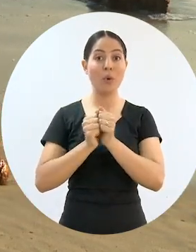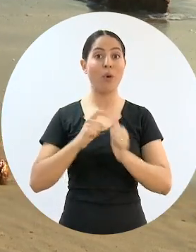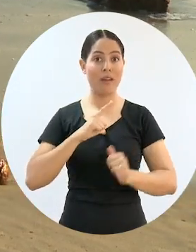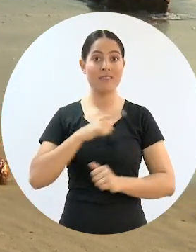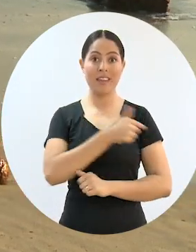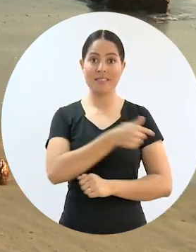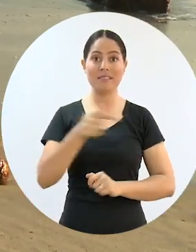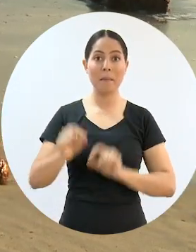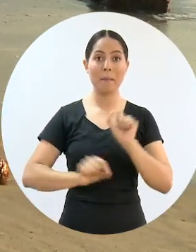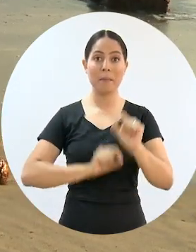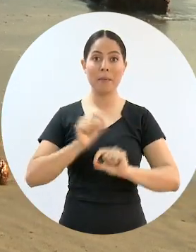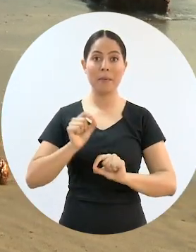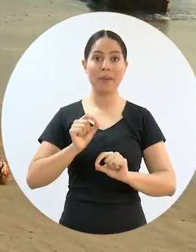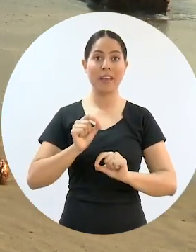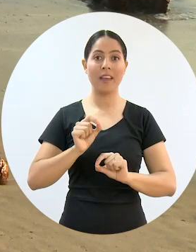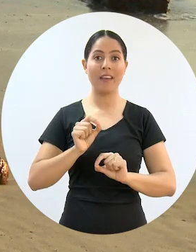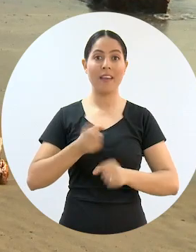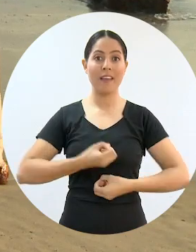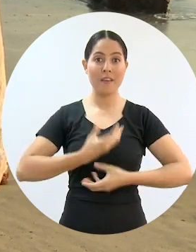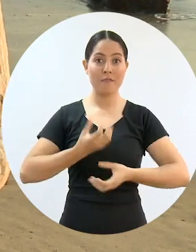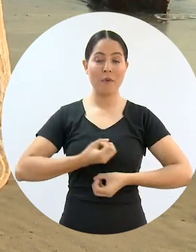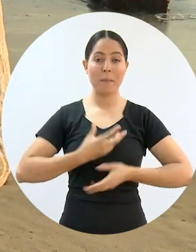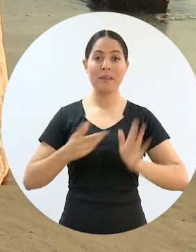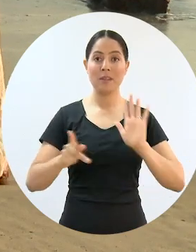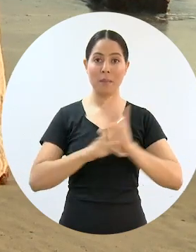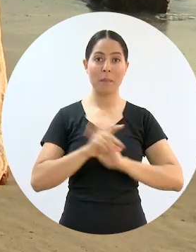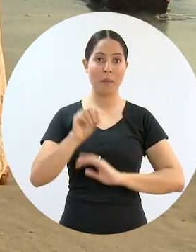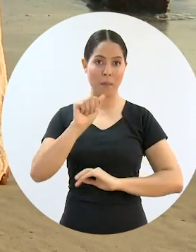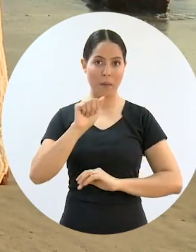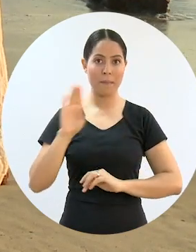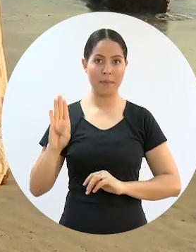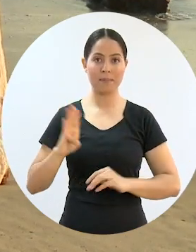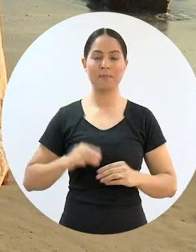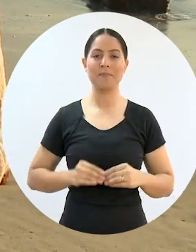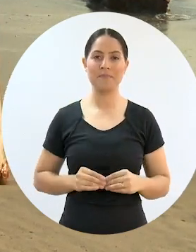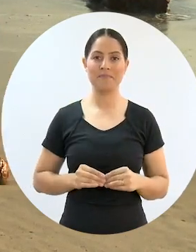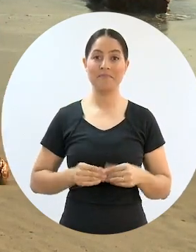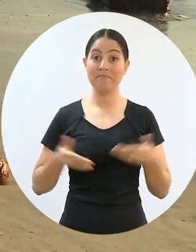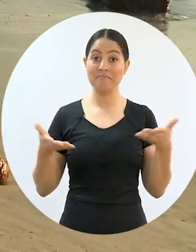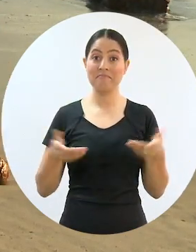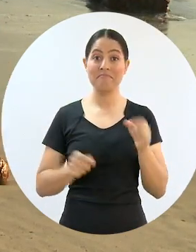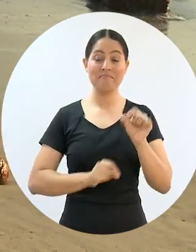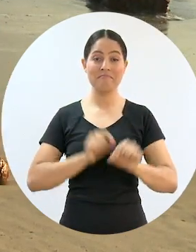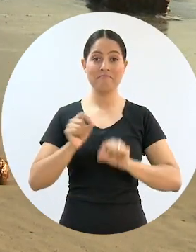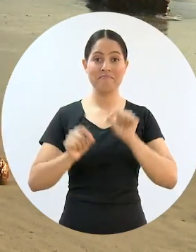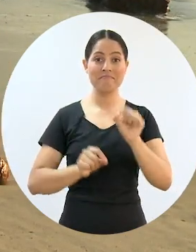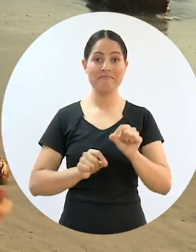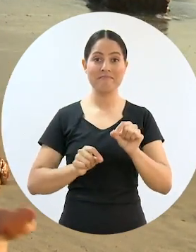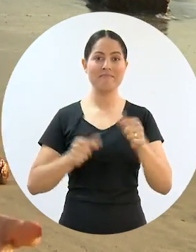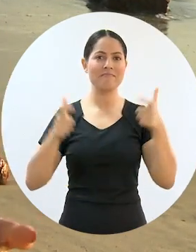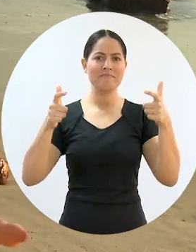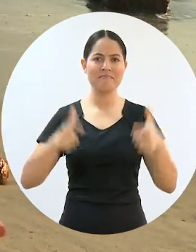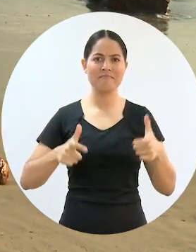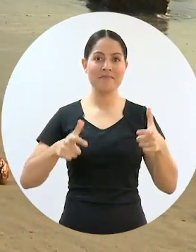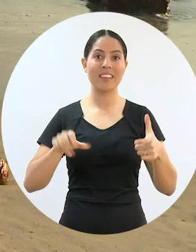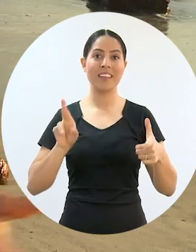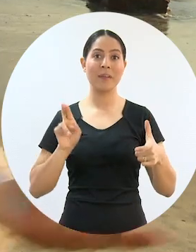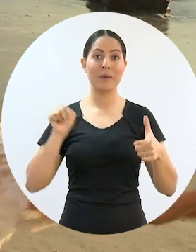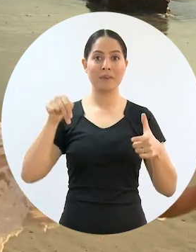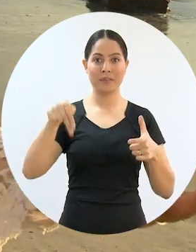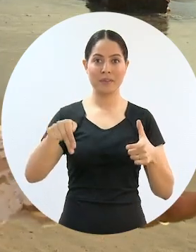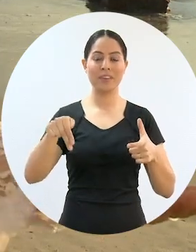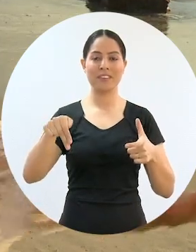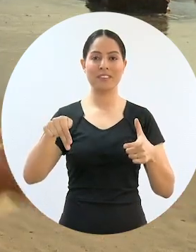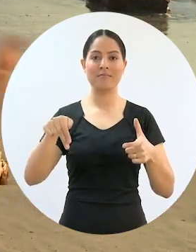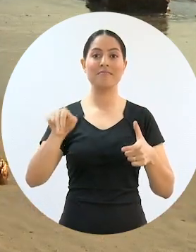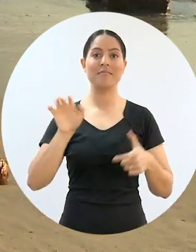toda semana as principais notícias da Ordem dos Advogados do Brasil. E desta vez elas chegam diretamente do Rio